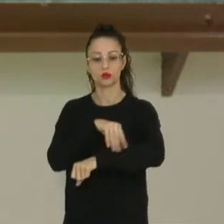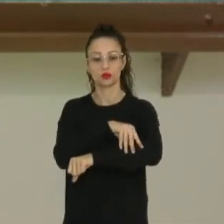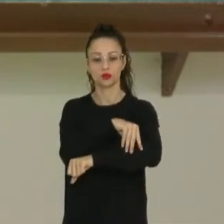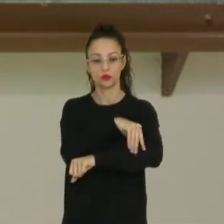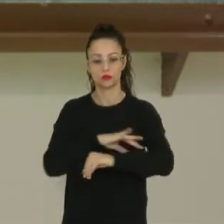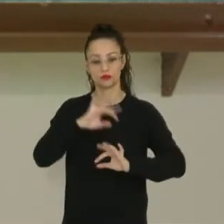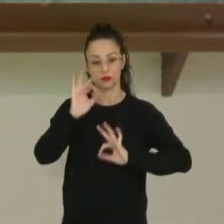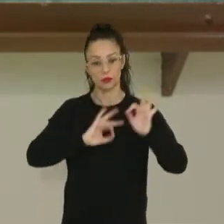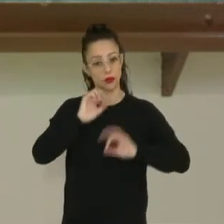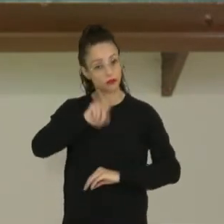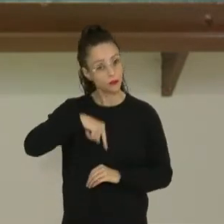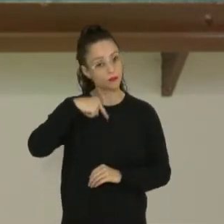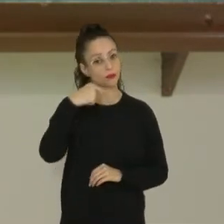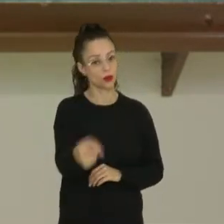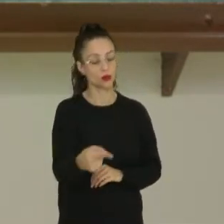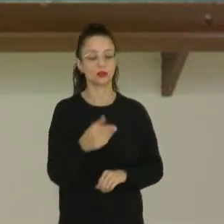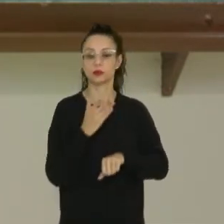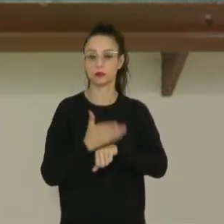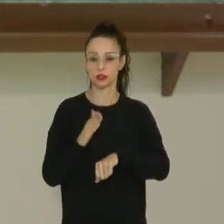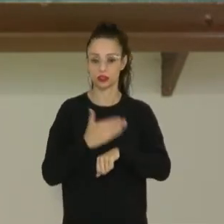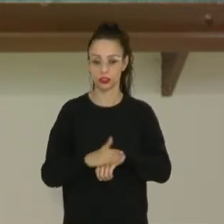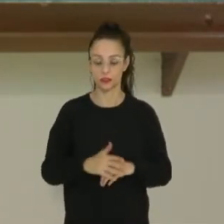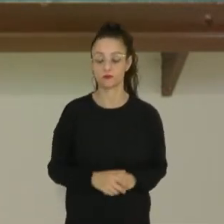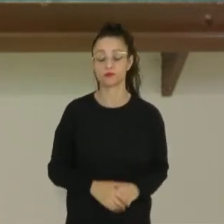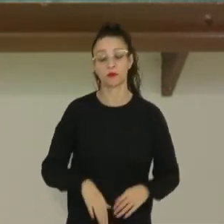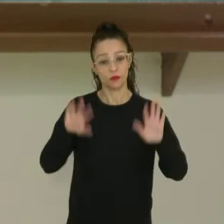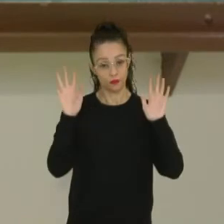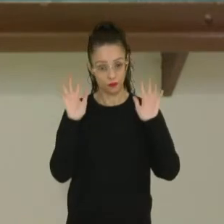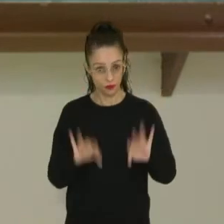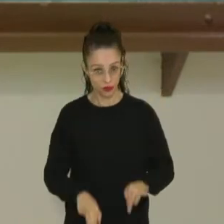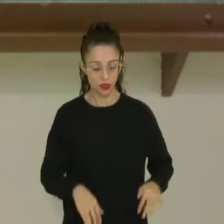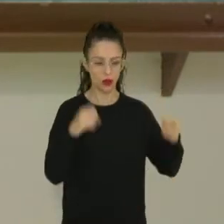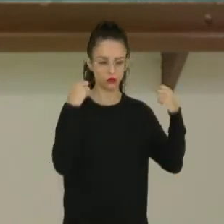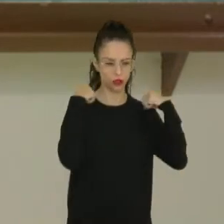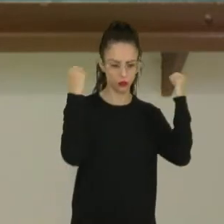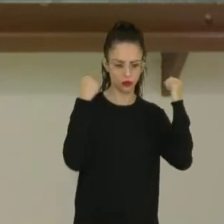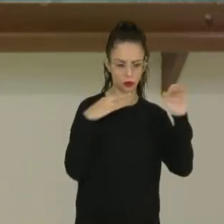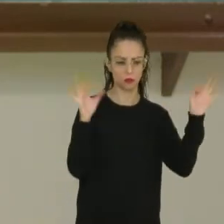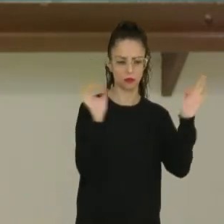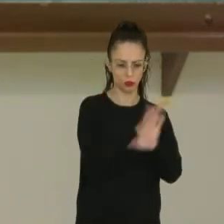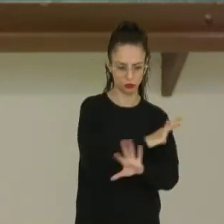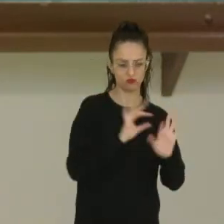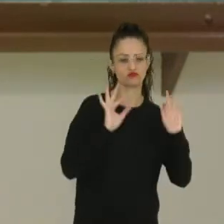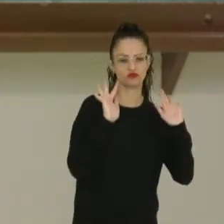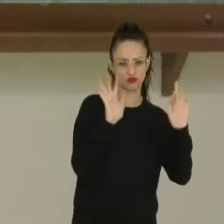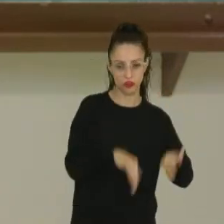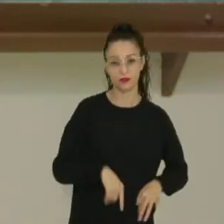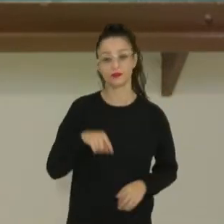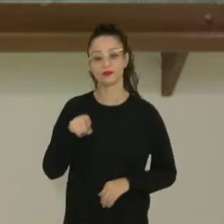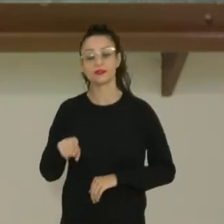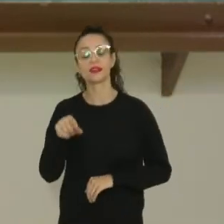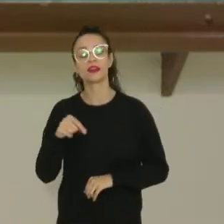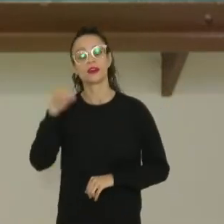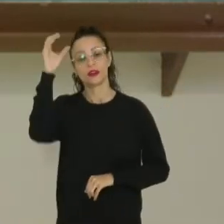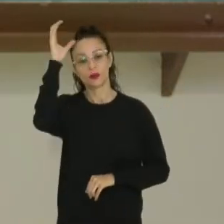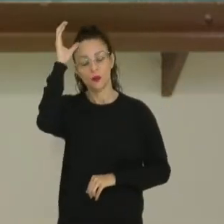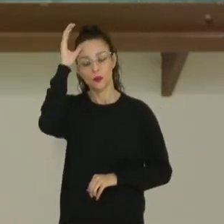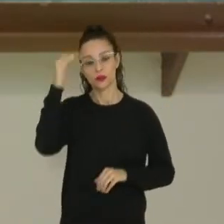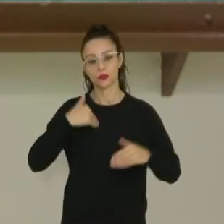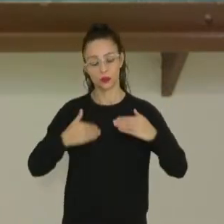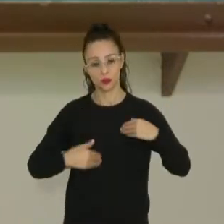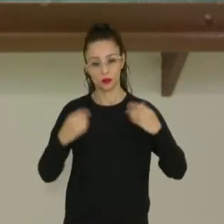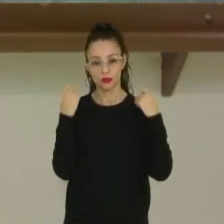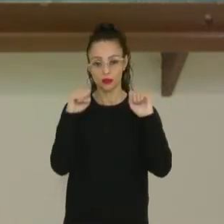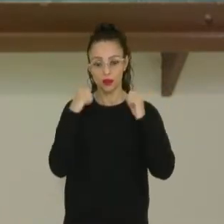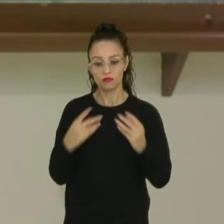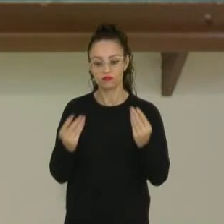para a próxima atividade. E ao final, né, das aulas, o que ela faz? Ela relaxa os músculos, né, ela traz